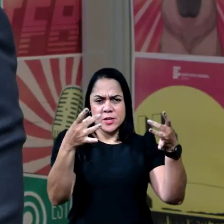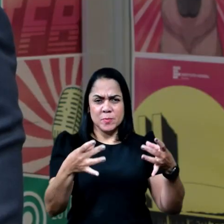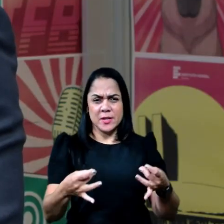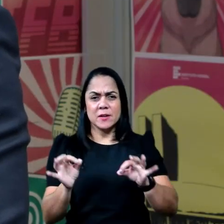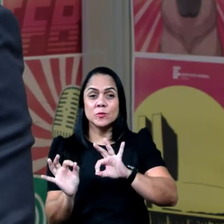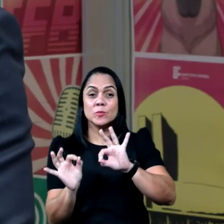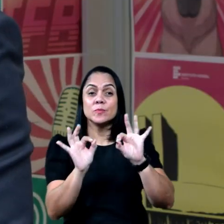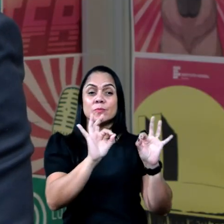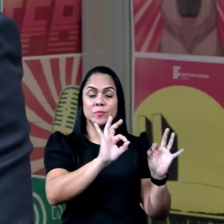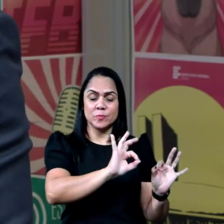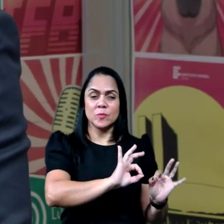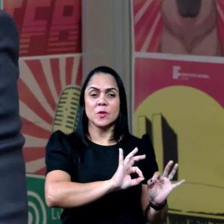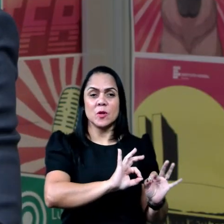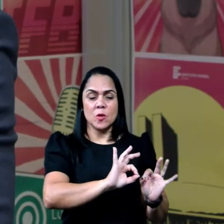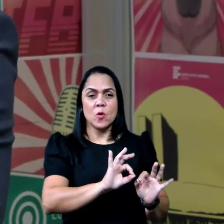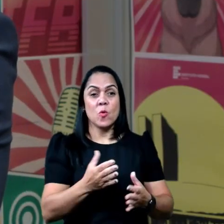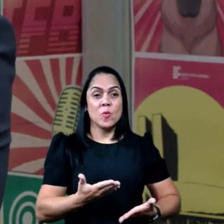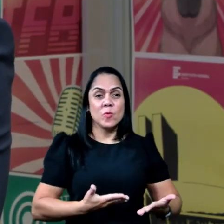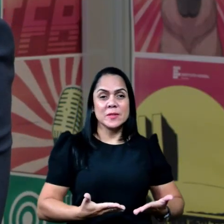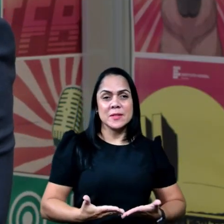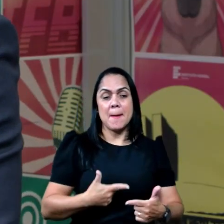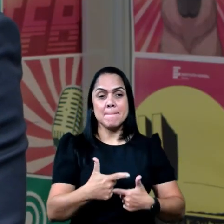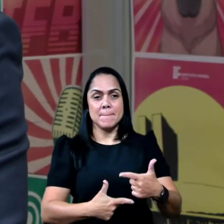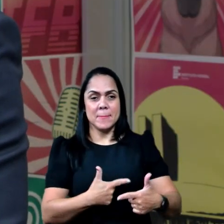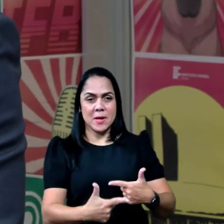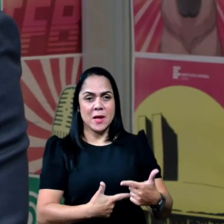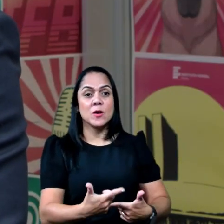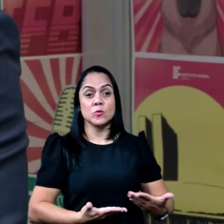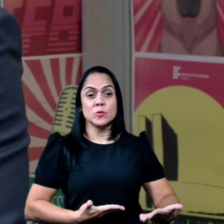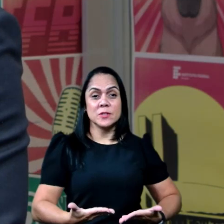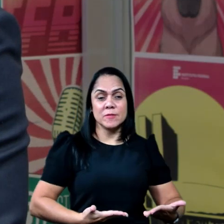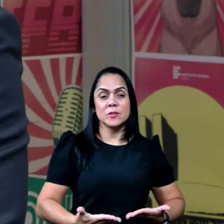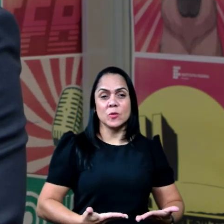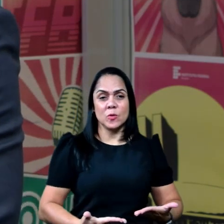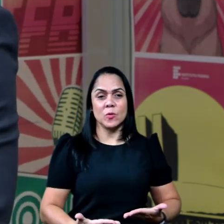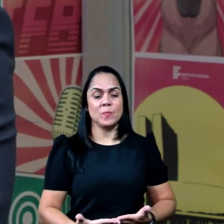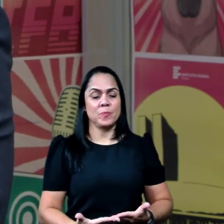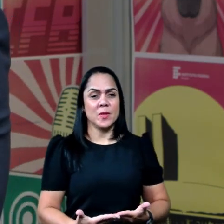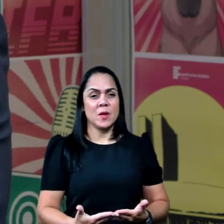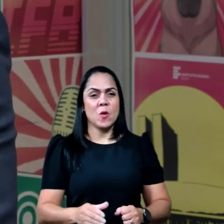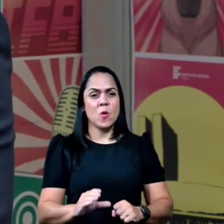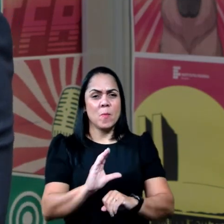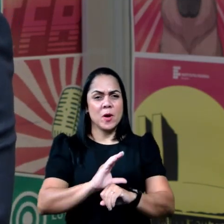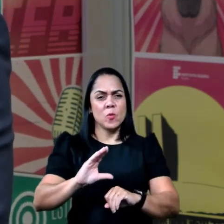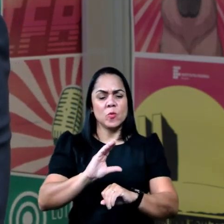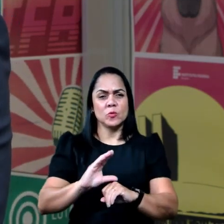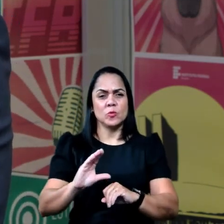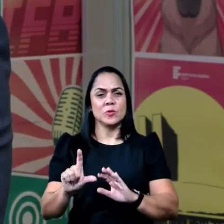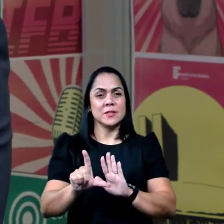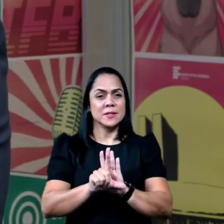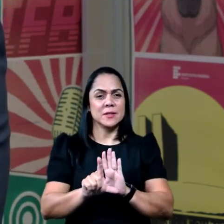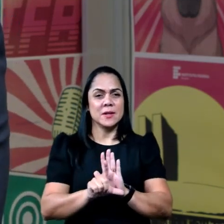assistindo, o valimento do cargo é a forma como nós chamamos uma conduta prevista lá na 8.112, que é o Estatuto